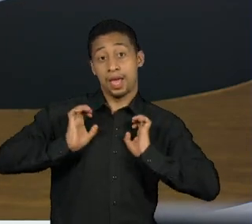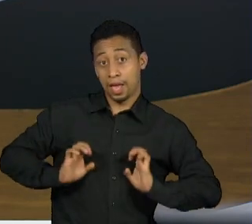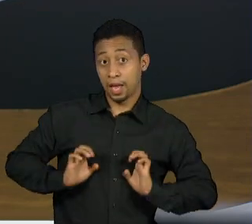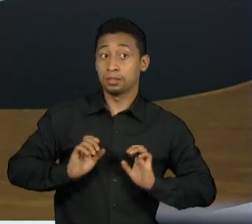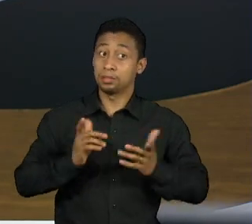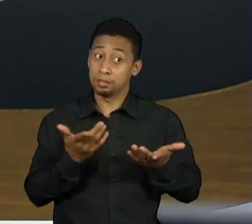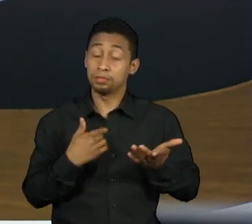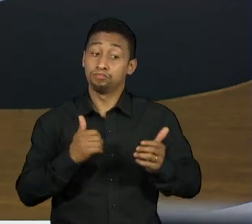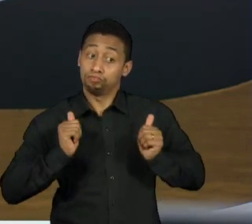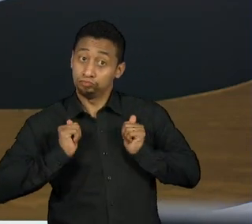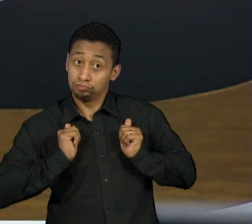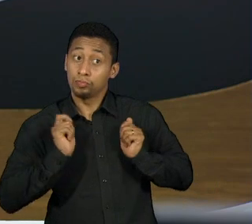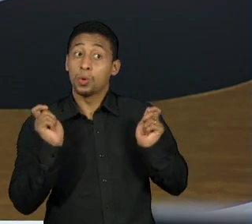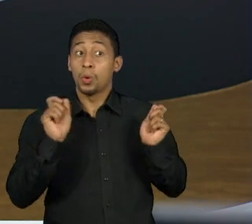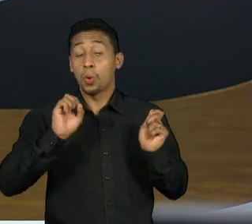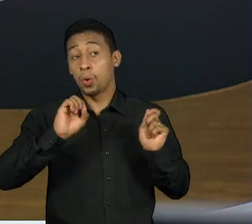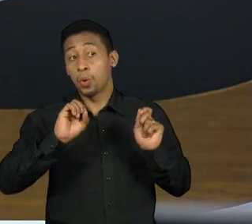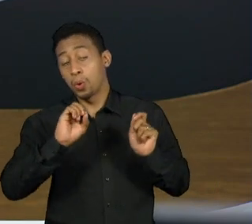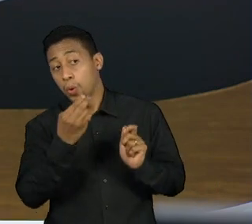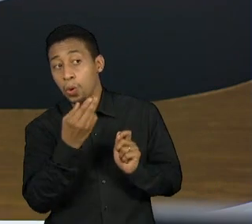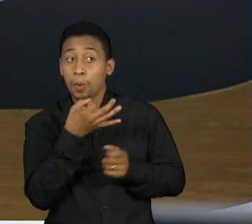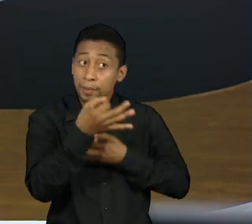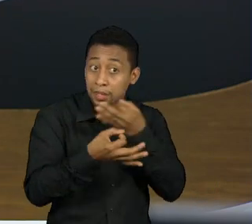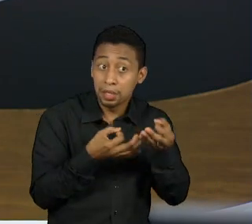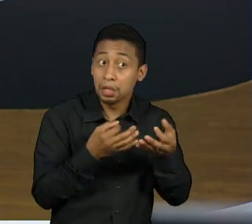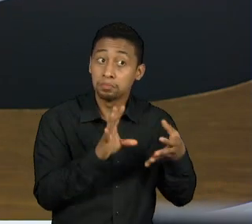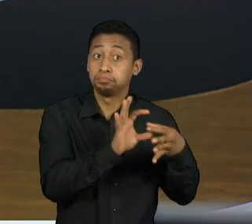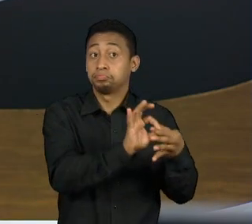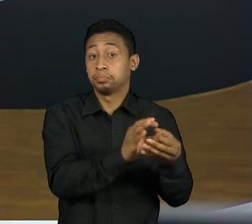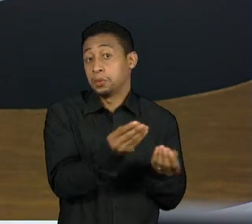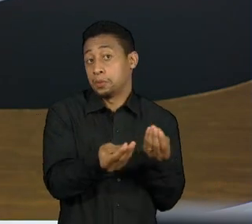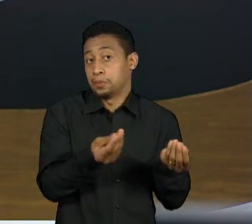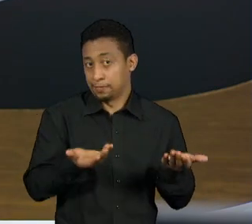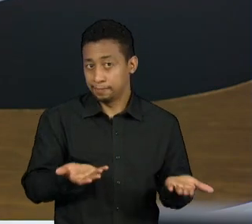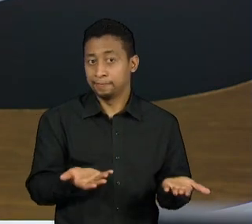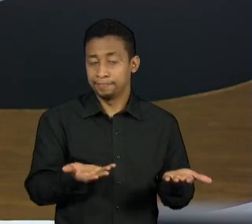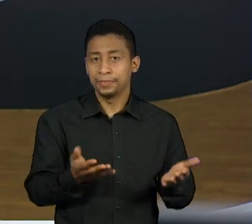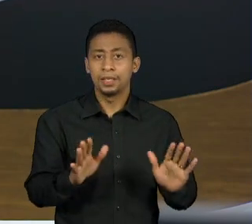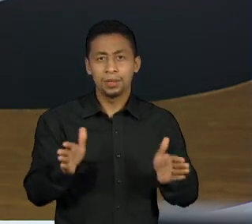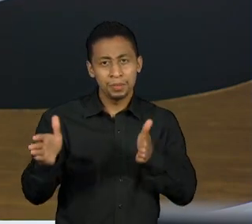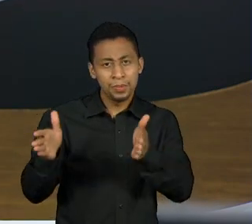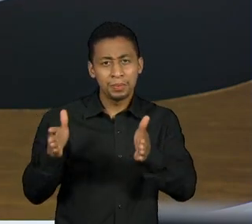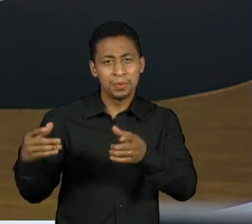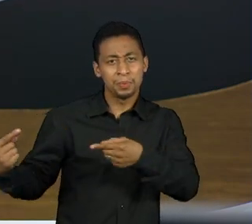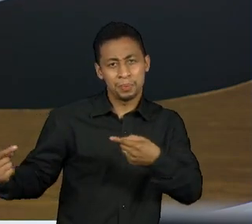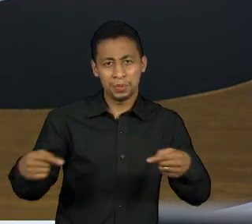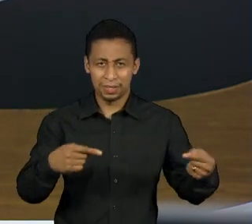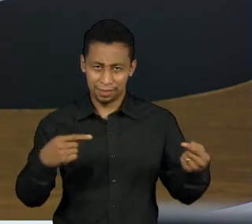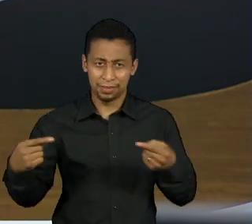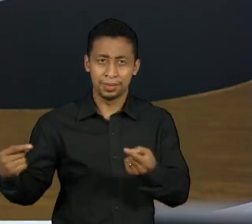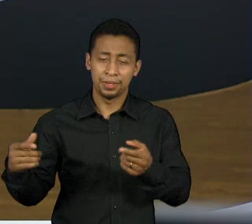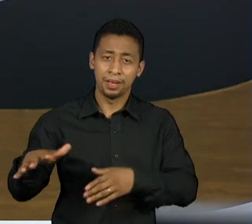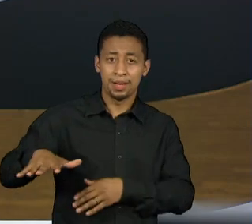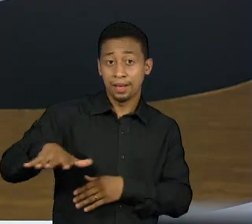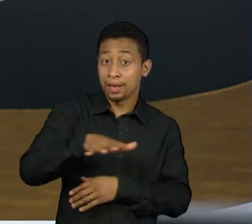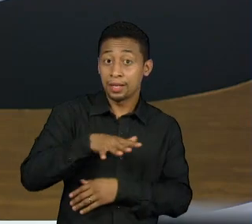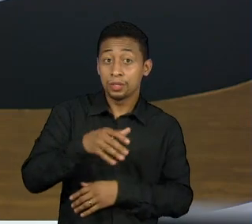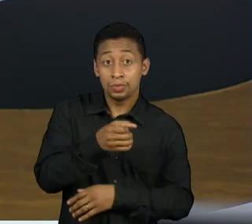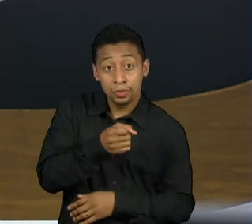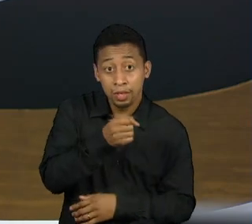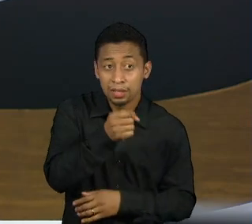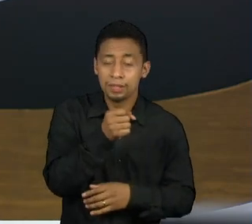existe objetividade possíveis. E a gente está num momento político em que o papel da imprensa é